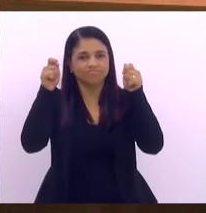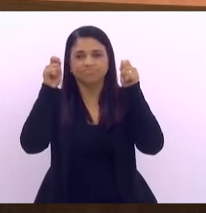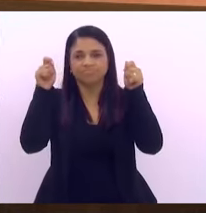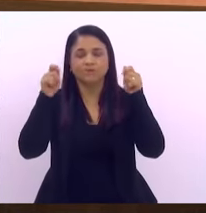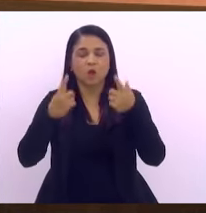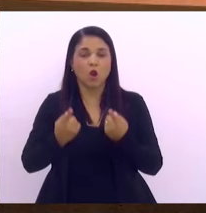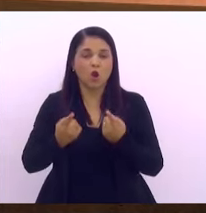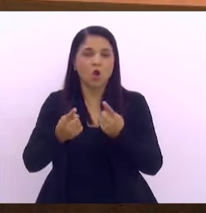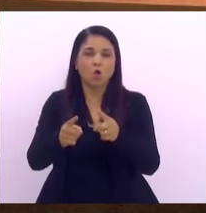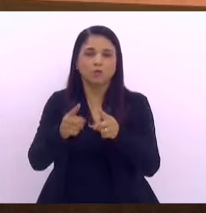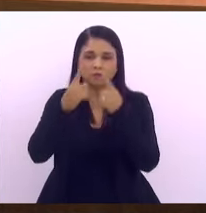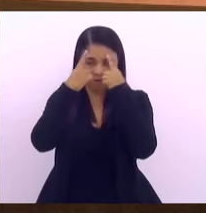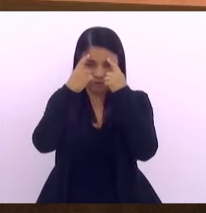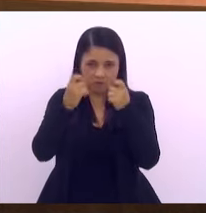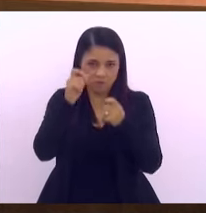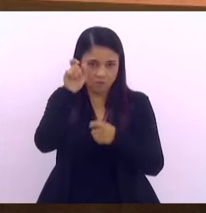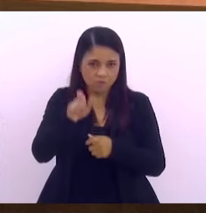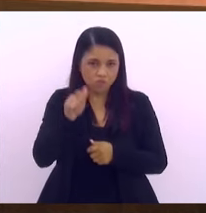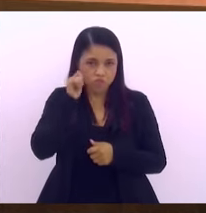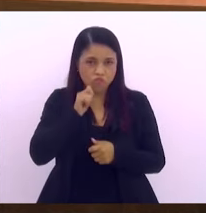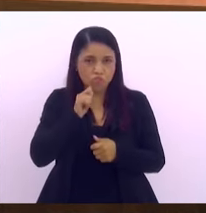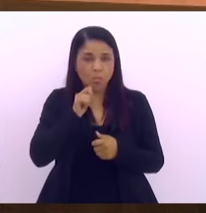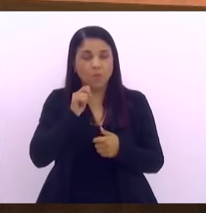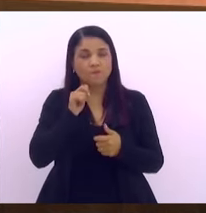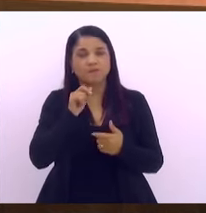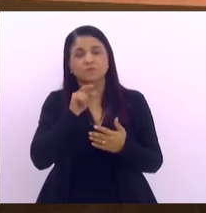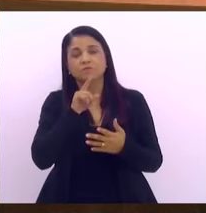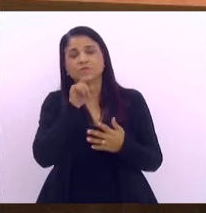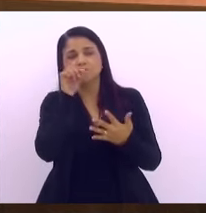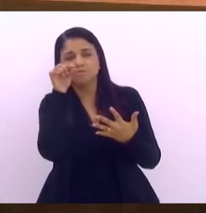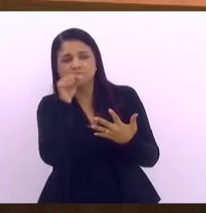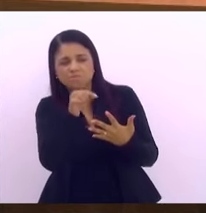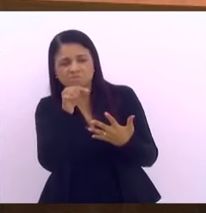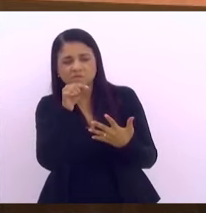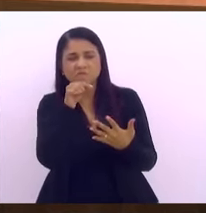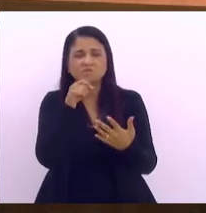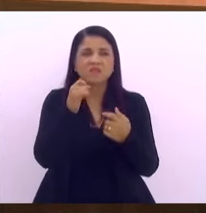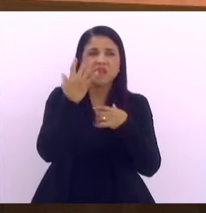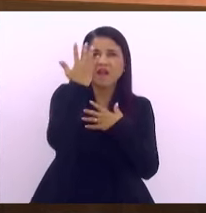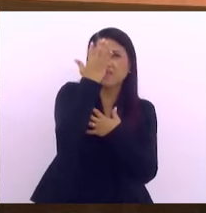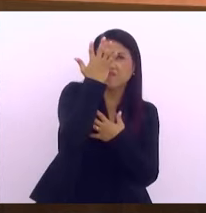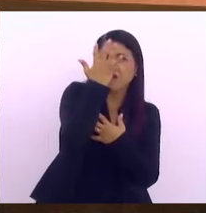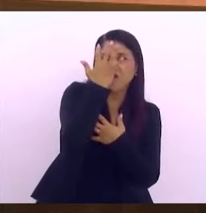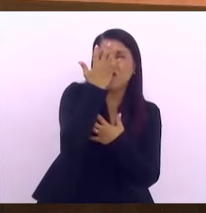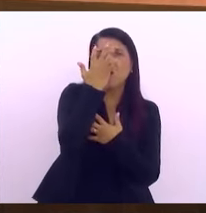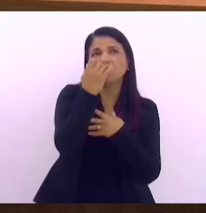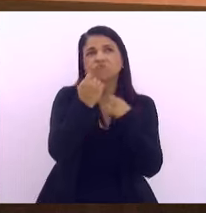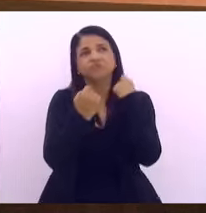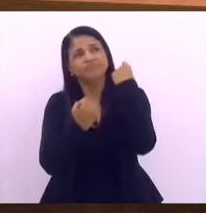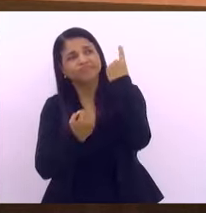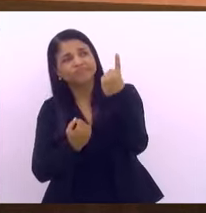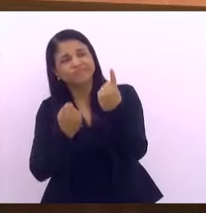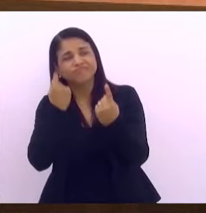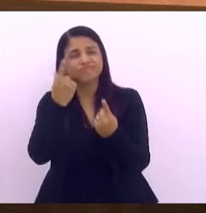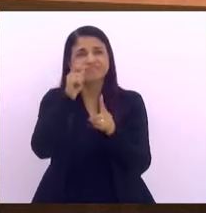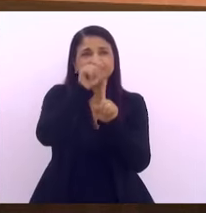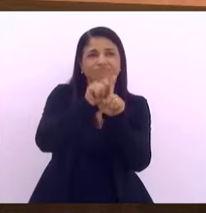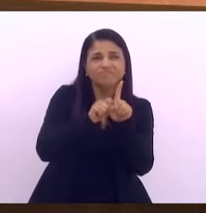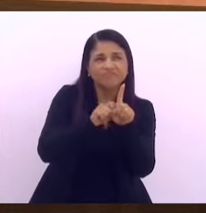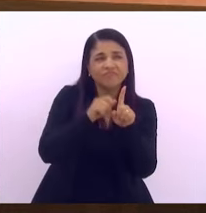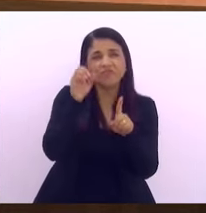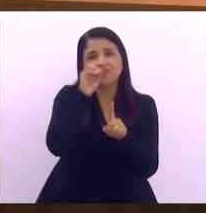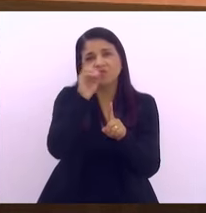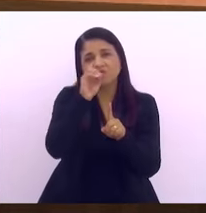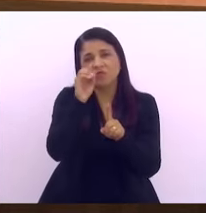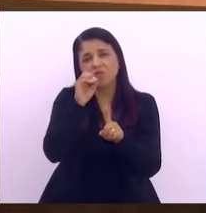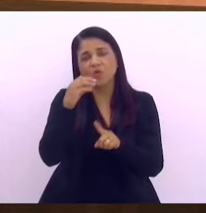violência contra a mulher. São campanhas que são pontuais, às vezes ali no Carnaval, às vezes no Outubro Rosa, às vezes no